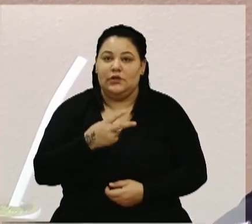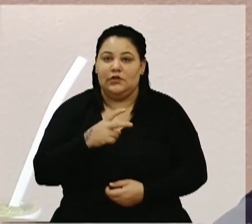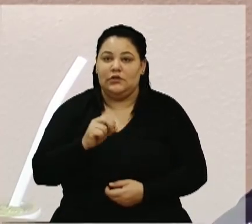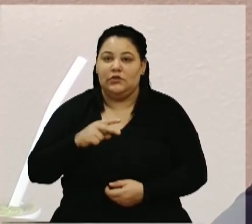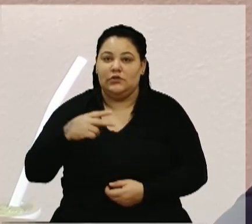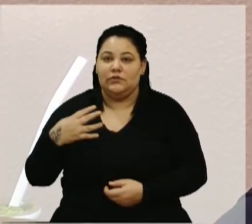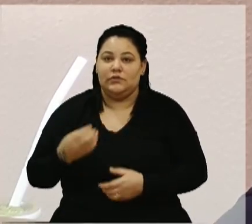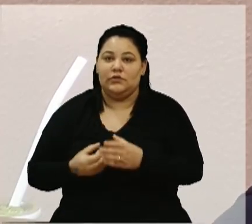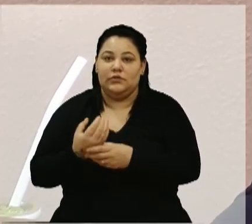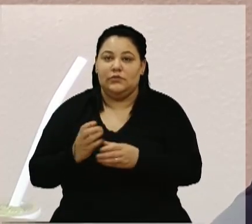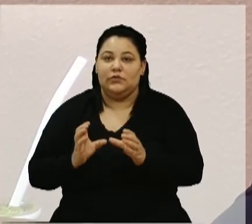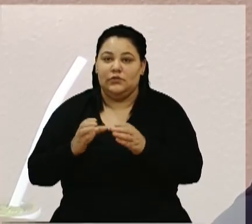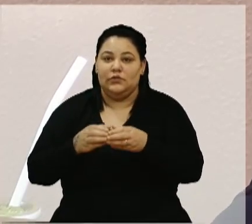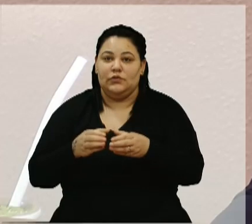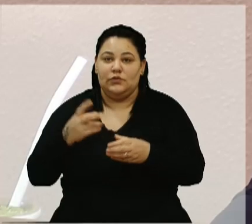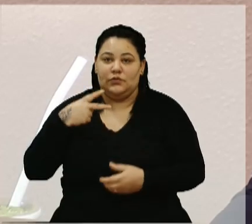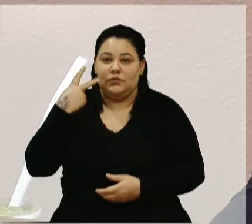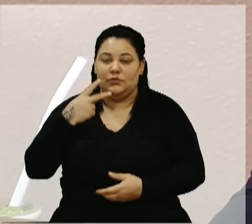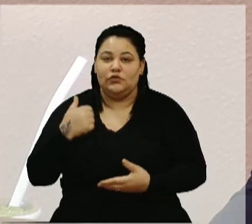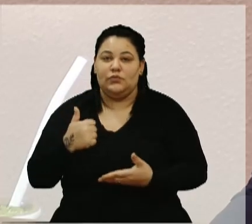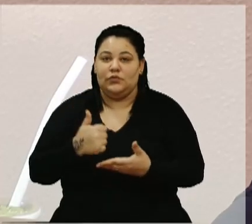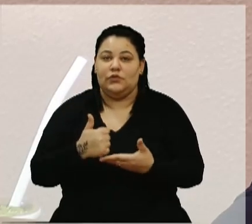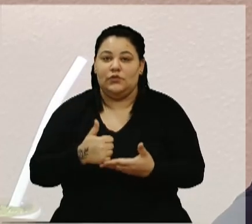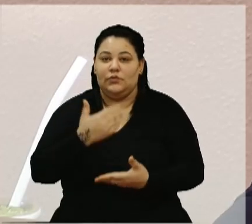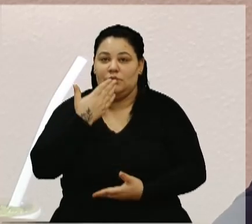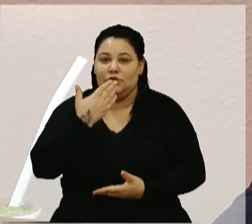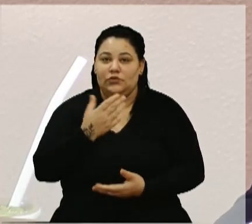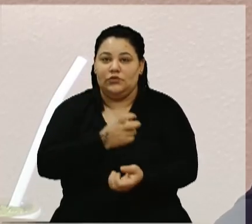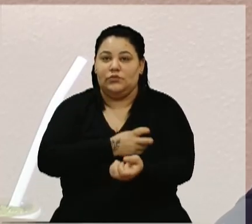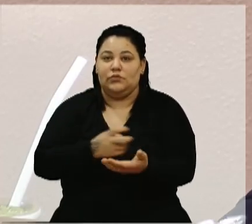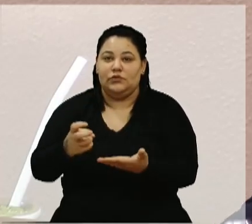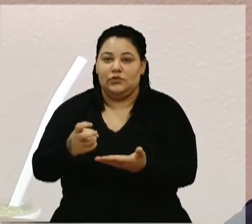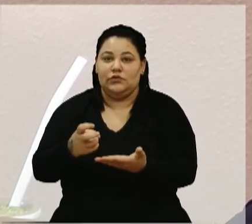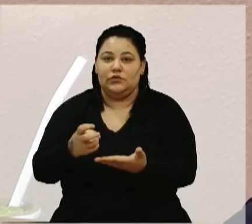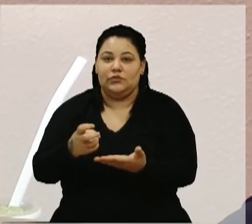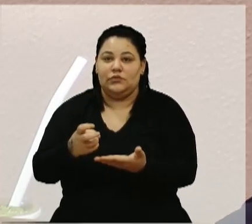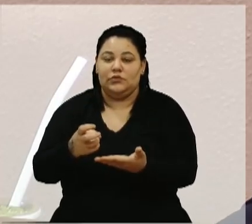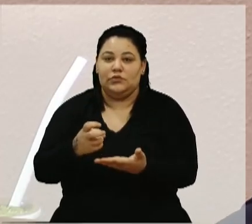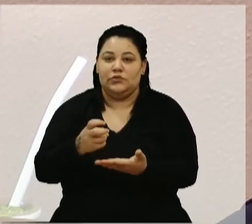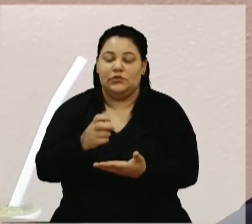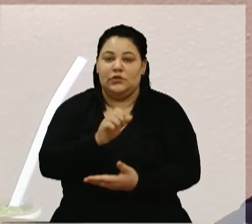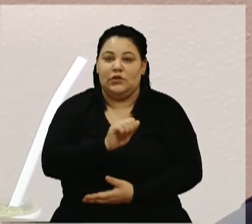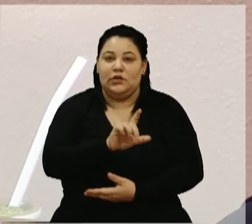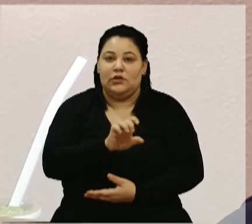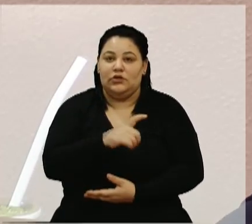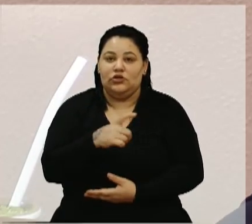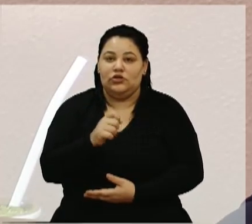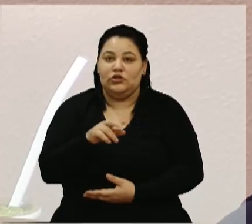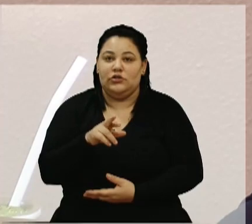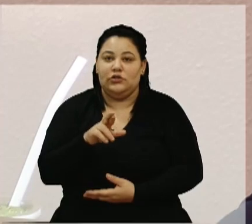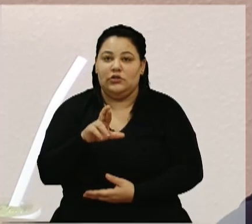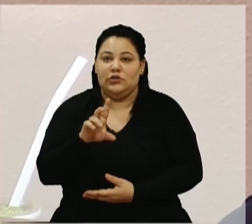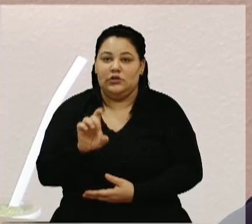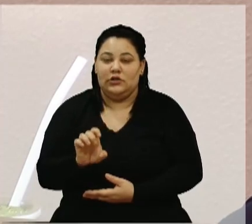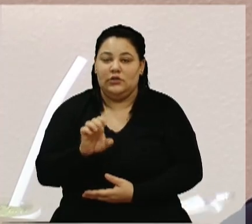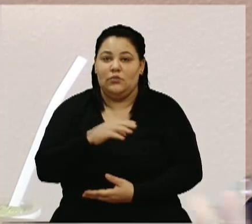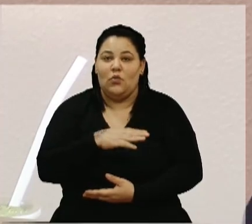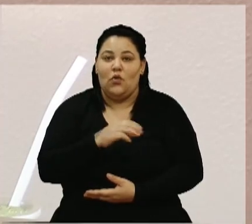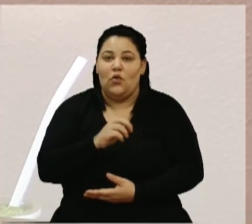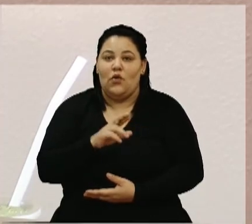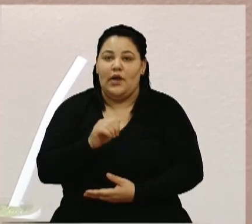23/2024, de autoria coletiva, moção de apoio ao pedido de impeachment do ministro Alexandre de Moraes. Com a palavra um dos autores para justificar